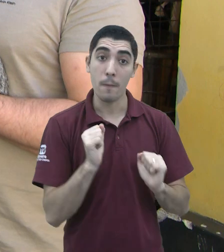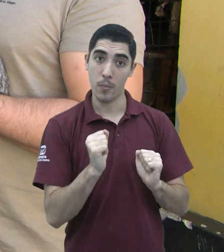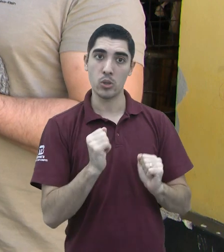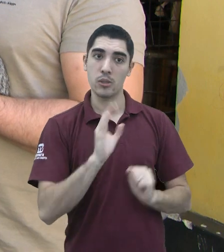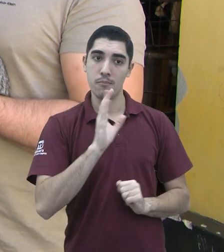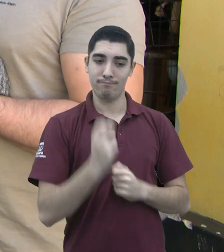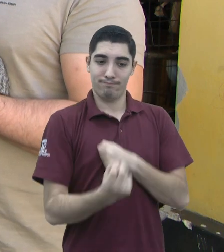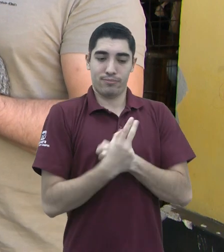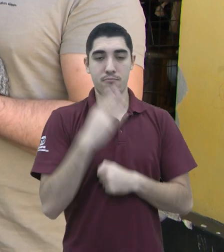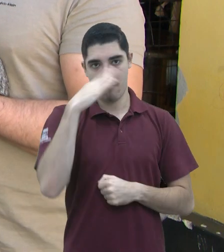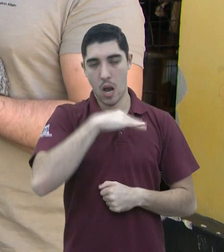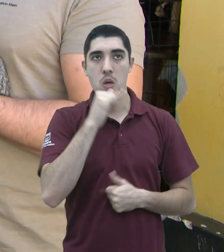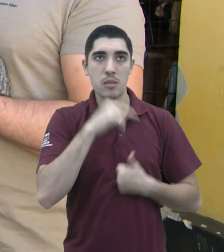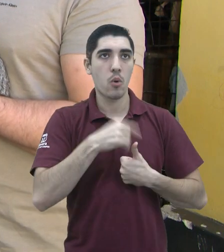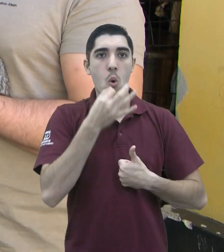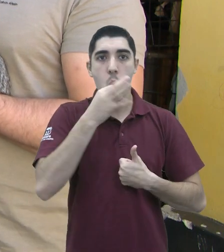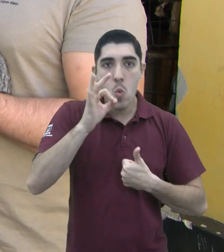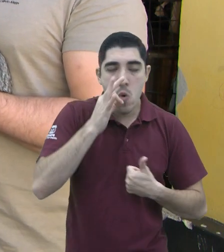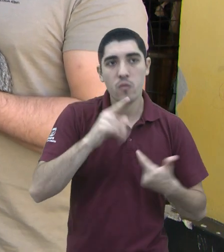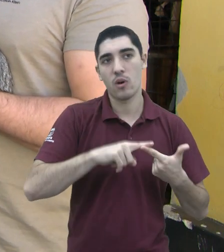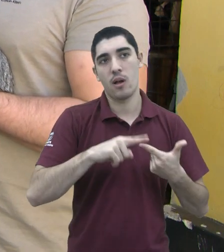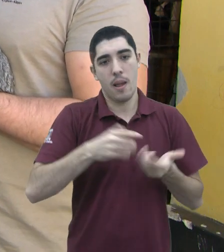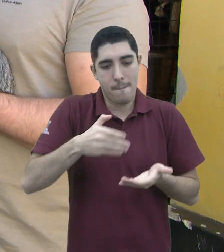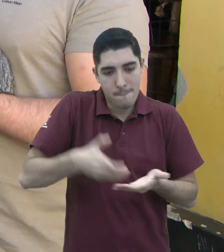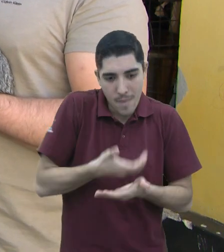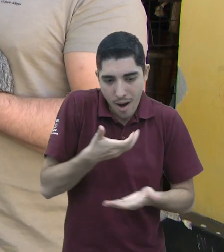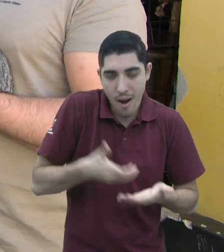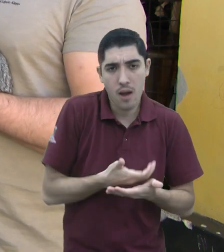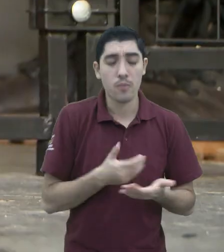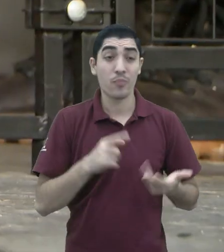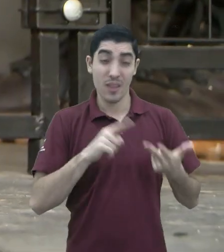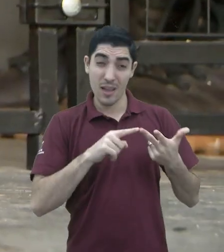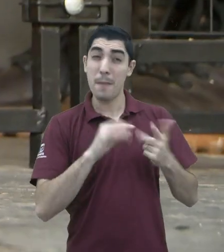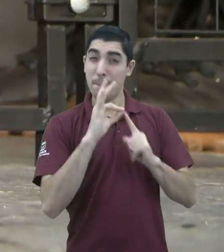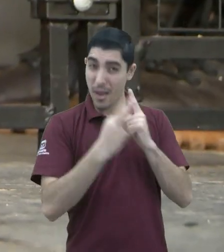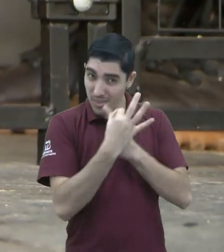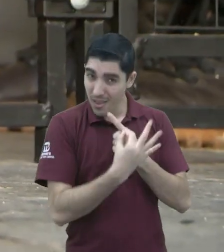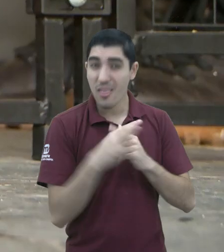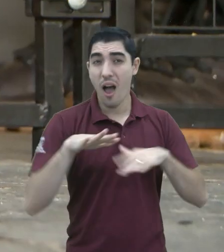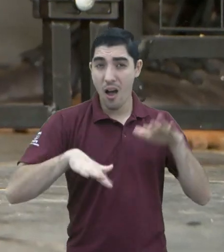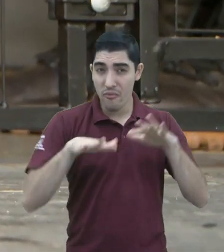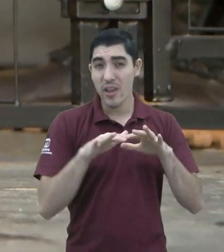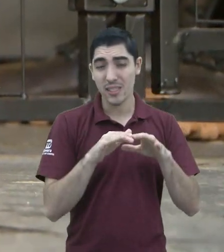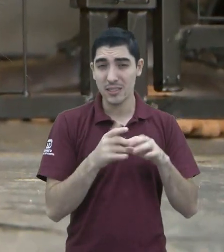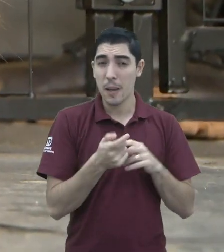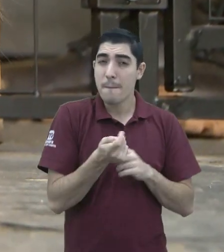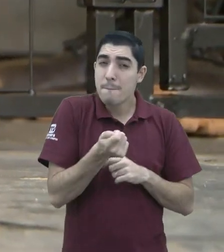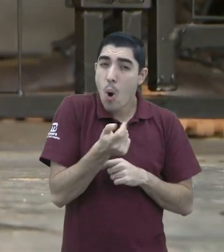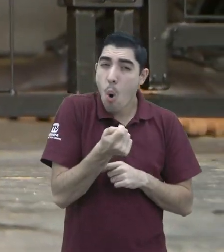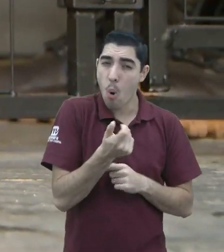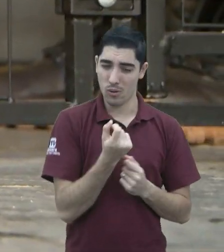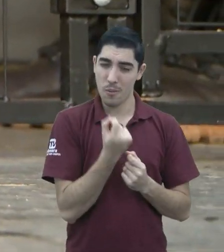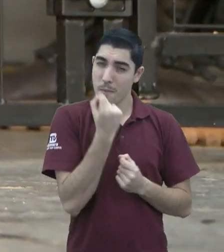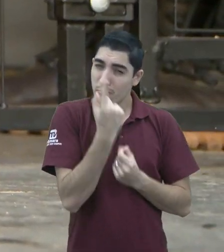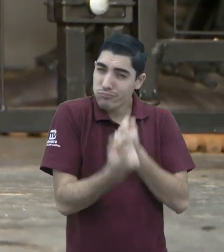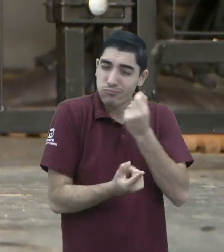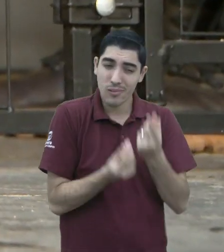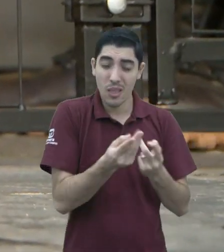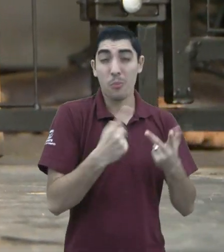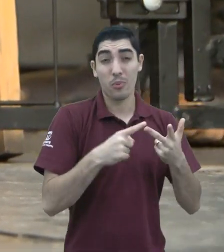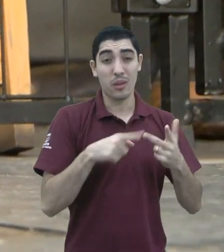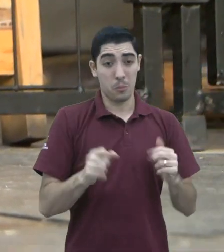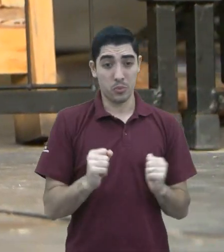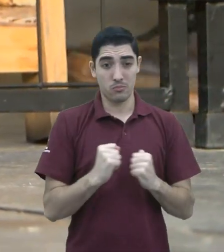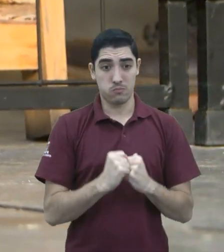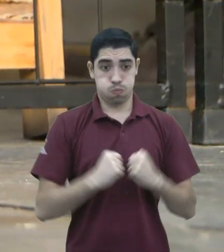que pode intoxicar. Uva, abacate, até a banana mesmo tem que dar pouca